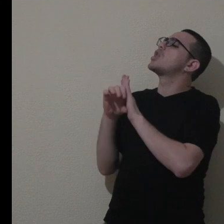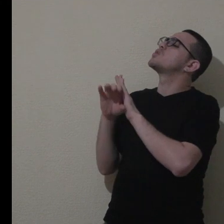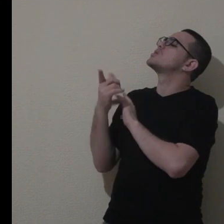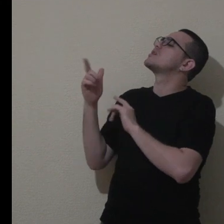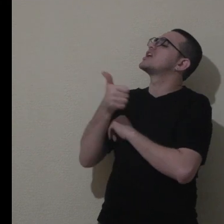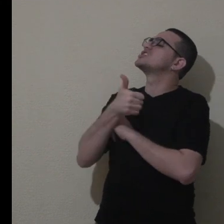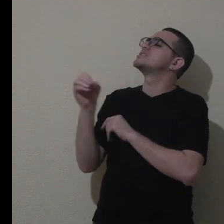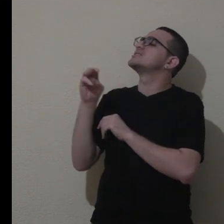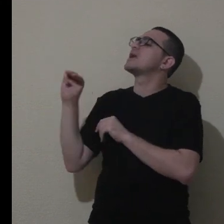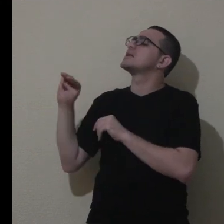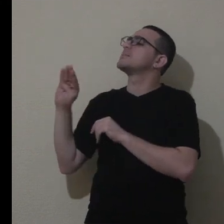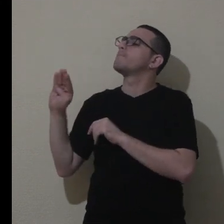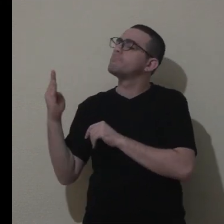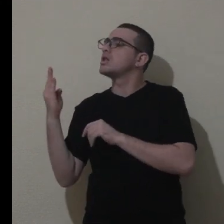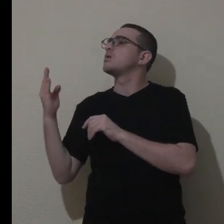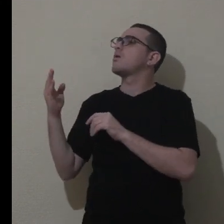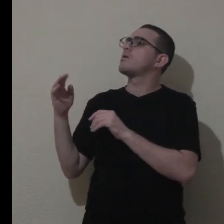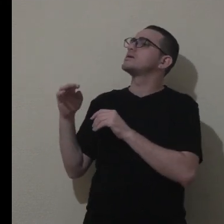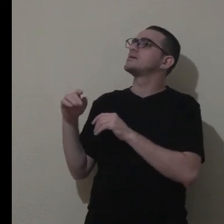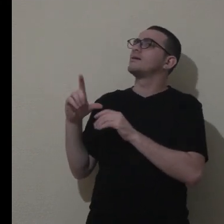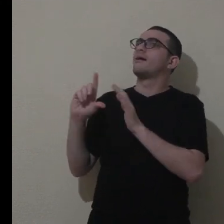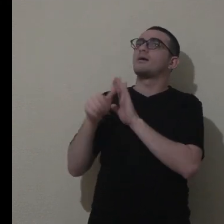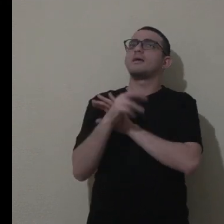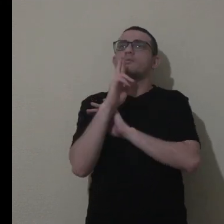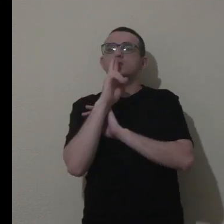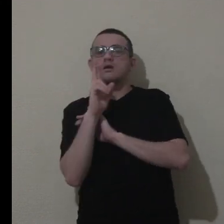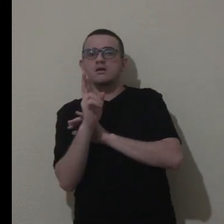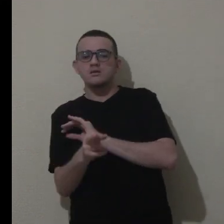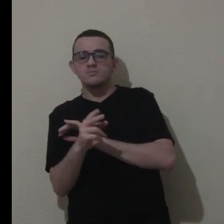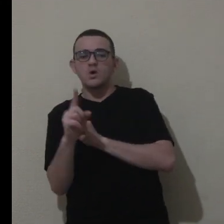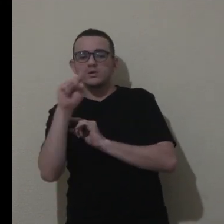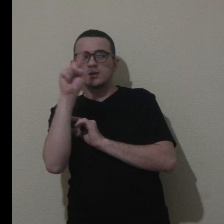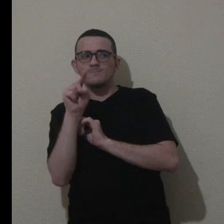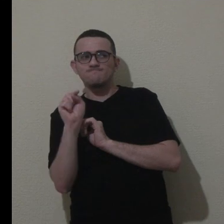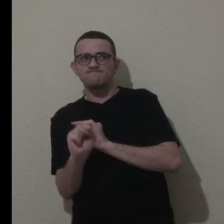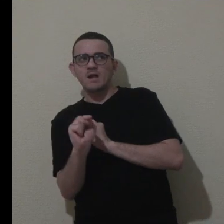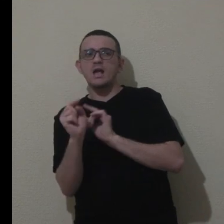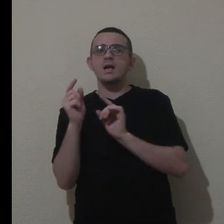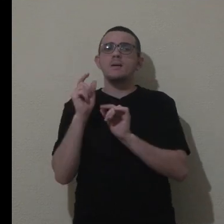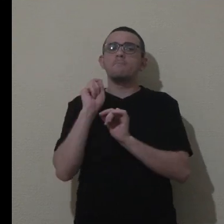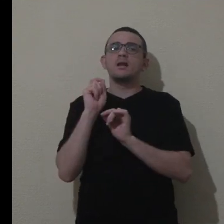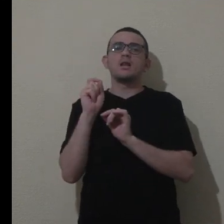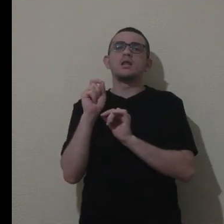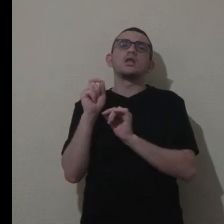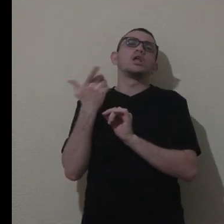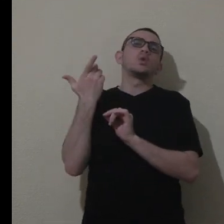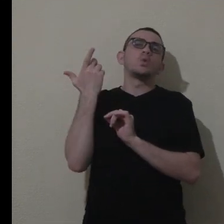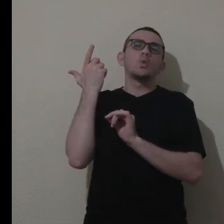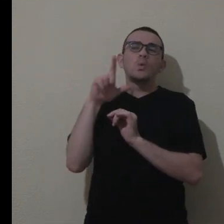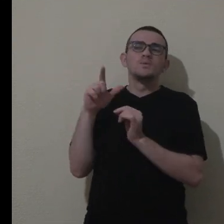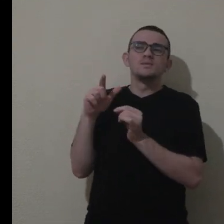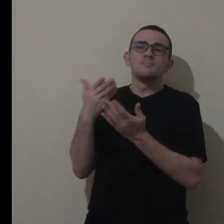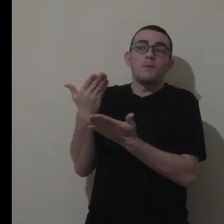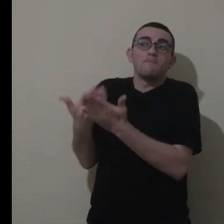100 bilhões? Né? O Roberto Lente, depois que saiu esse resultado, colocou um ponto de interrogação, né, no capa para não perder